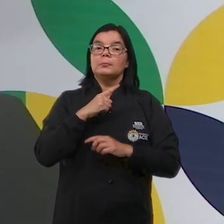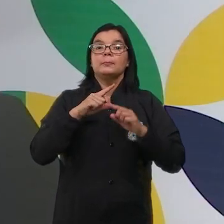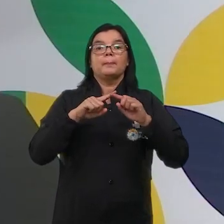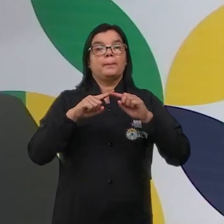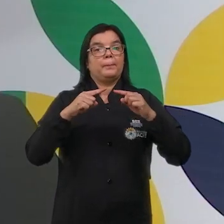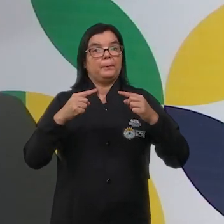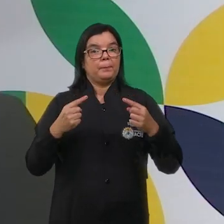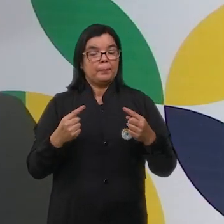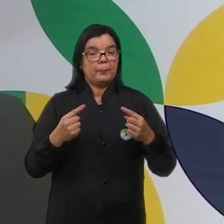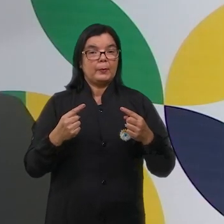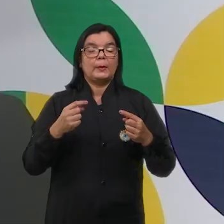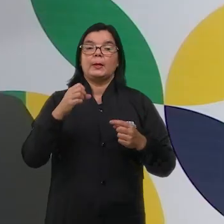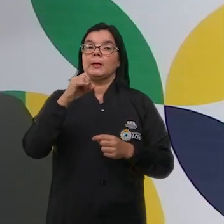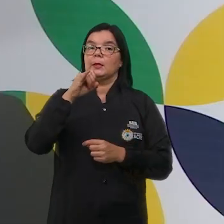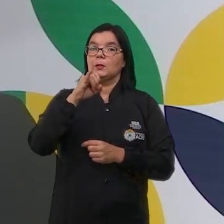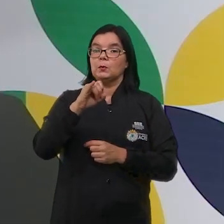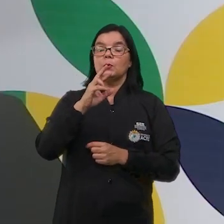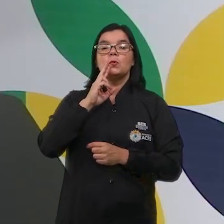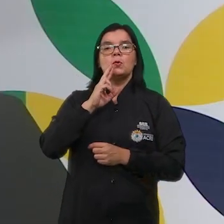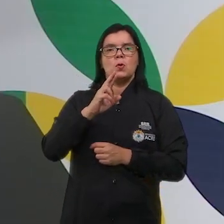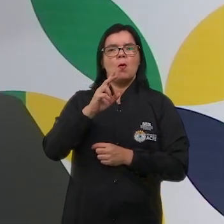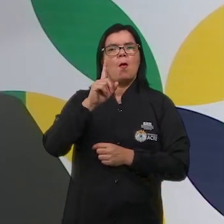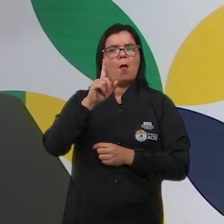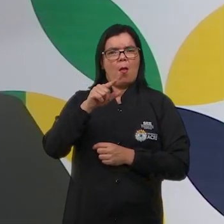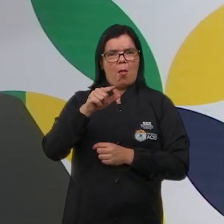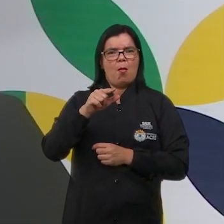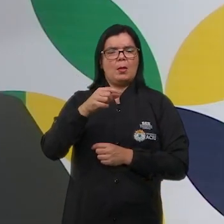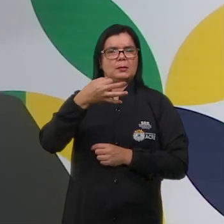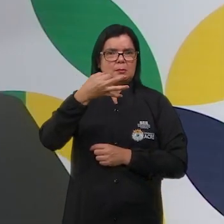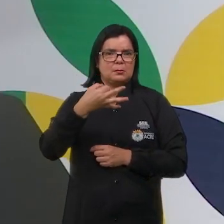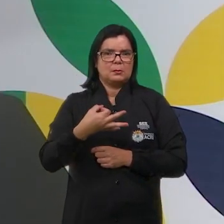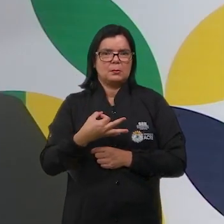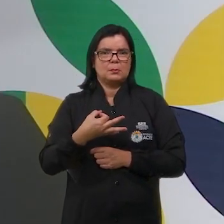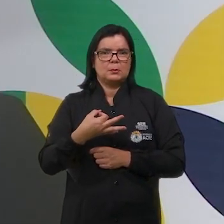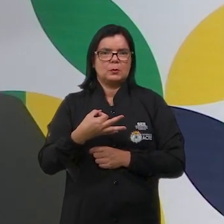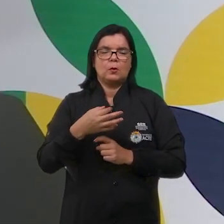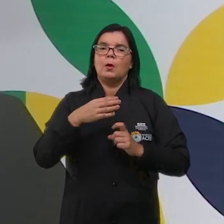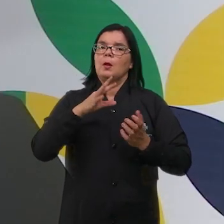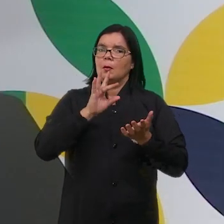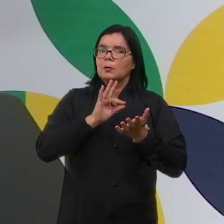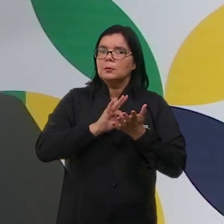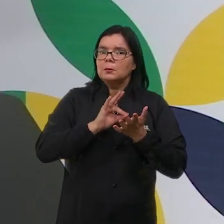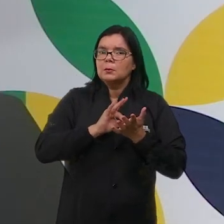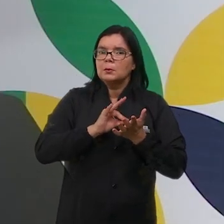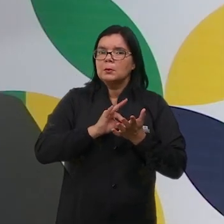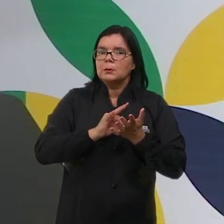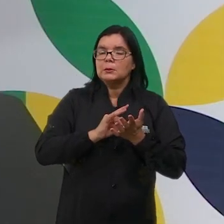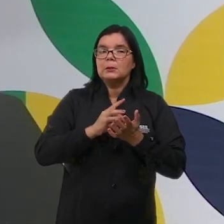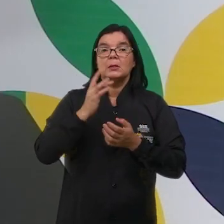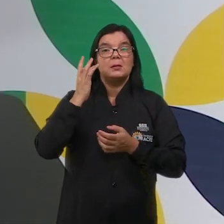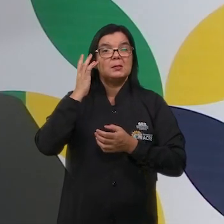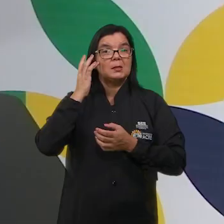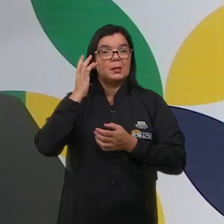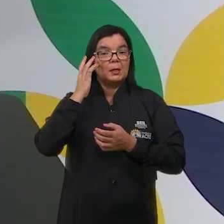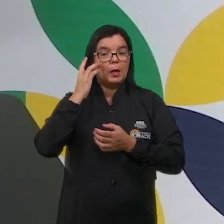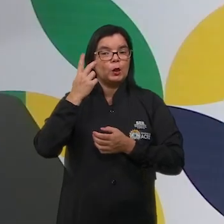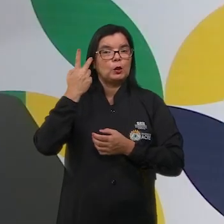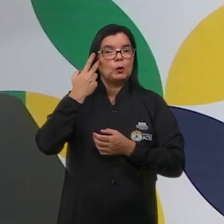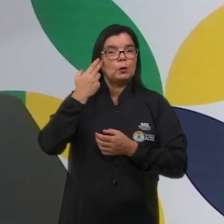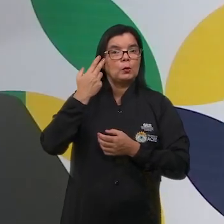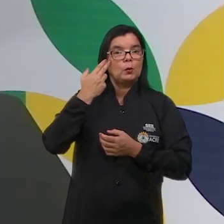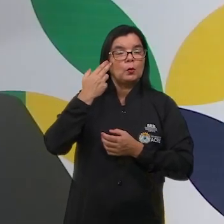Ponto. Mas o resultado, ele é fidedigno, ele é verídico. Aquilo, em condições